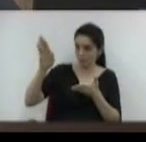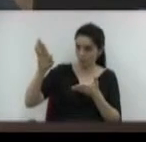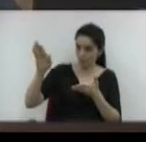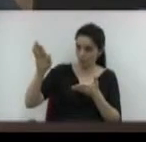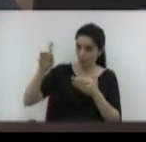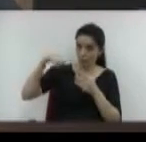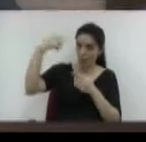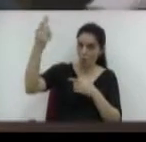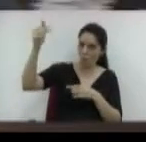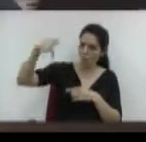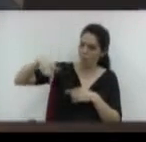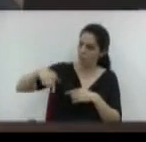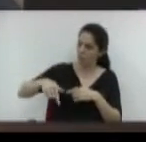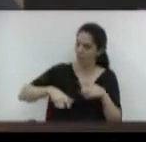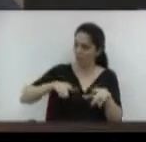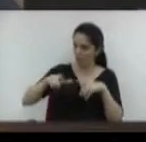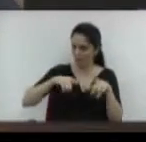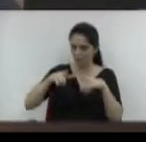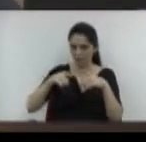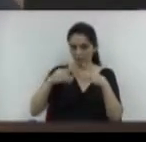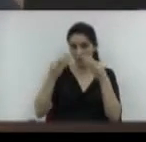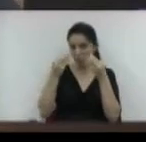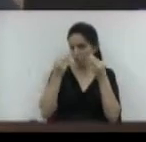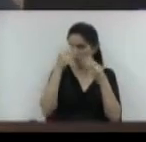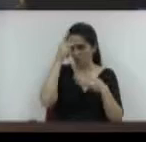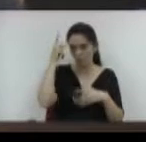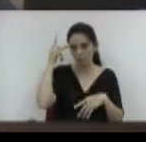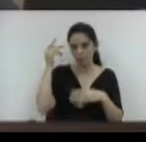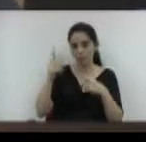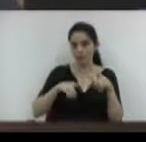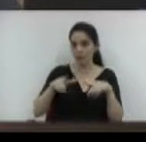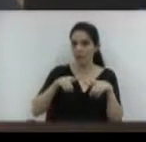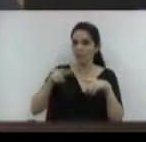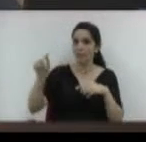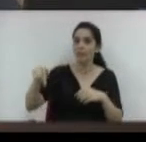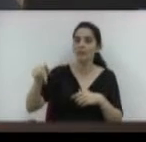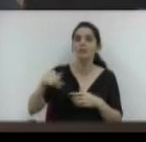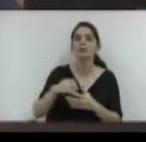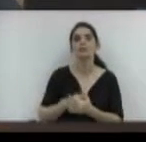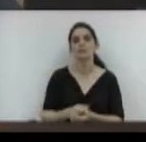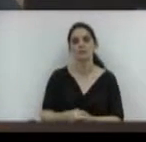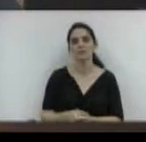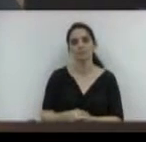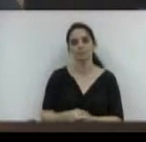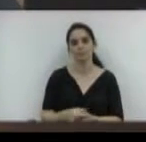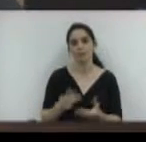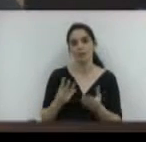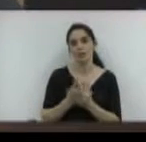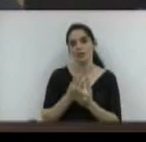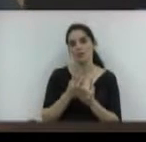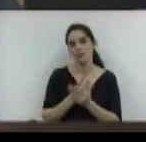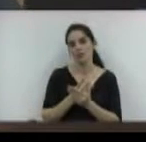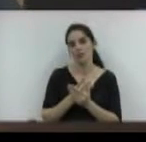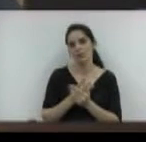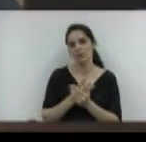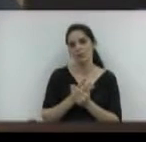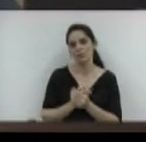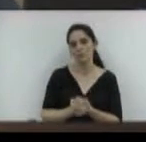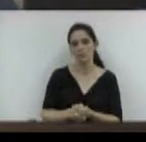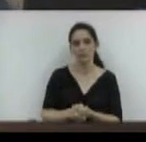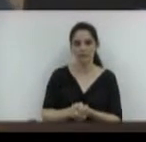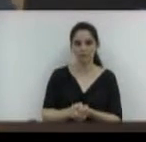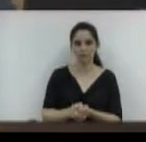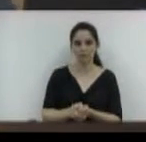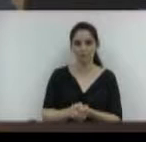trabalhar, porque tem um monte de gente querendo trabalhar. Na Câmara Municipal é 2 pesos e 2